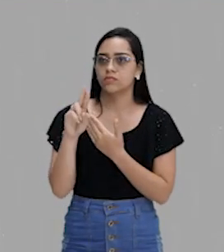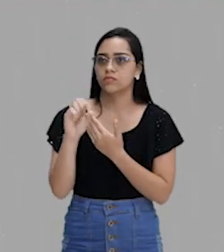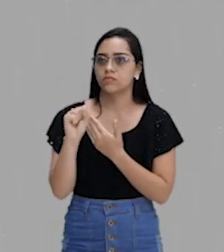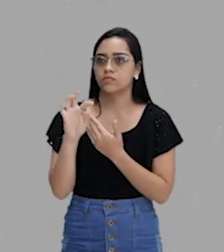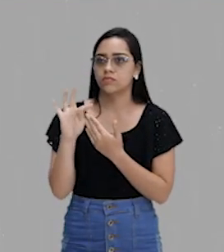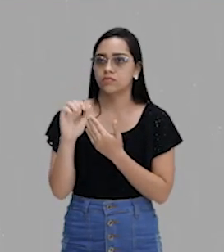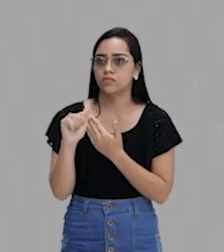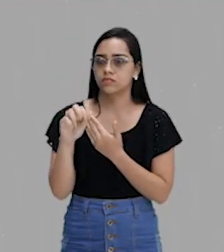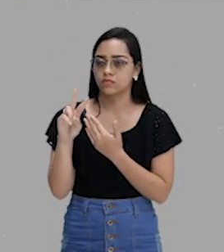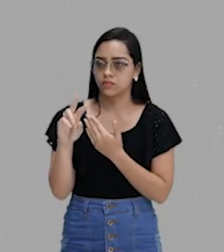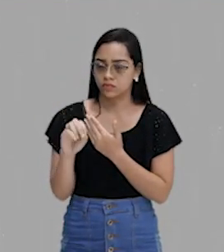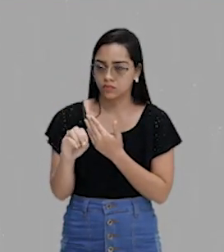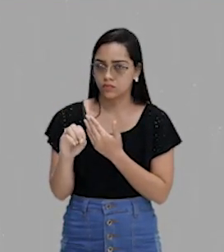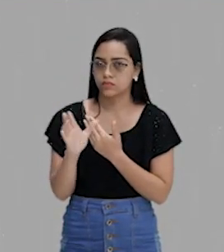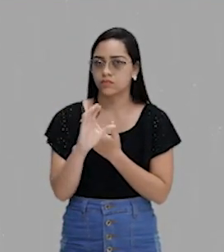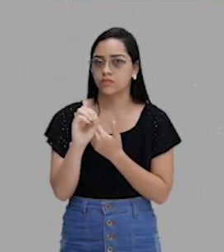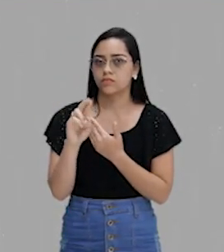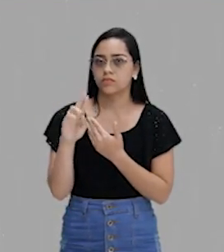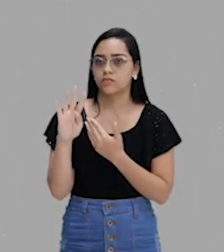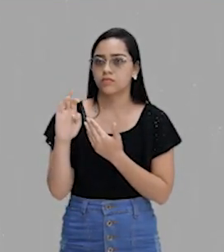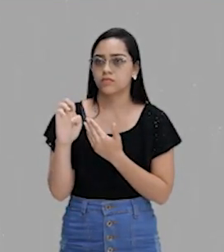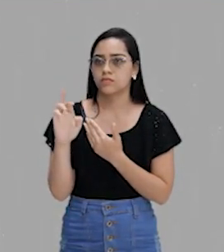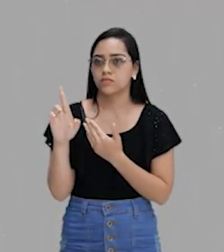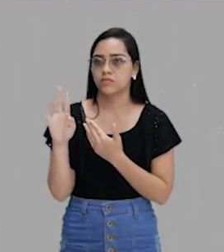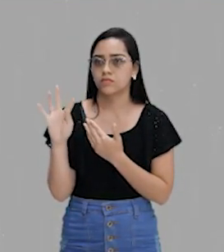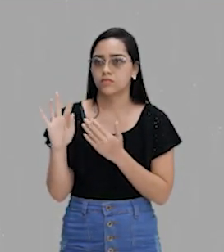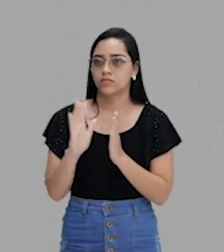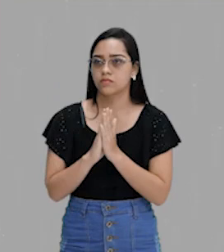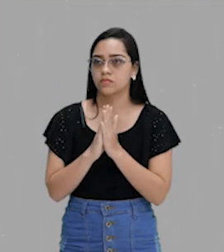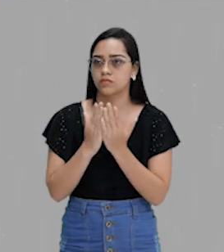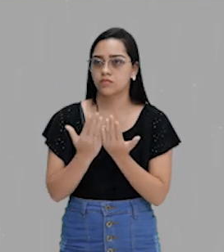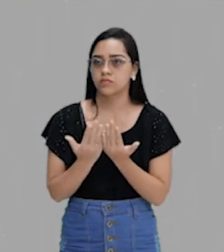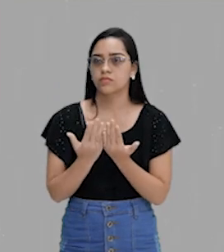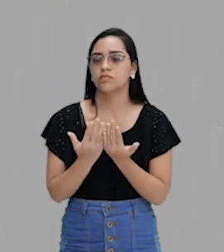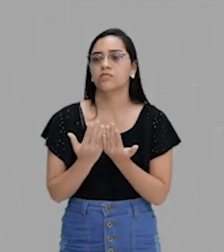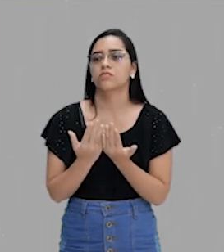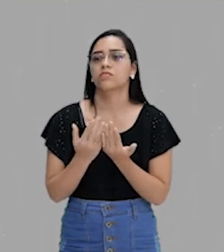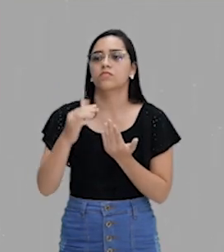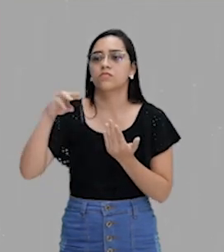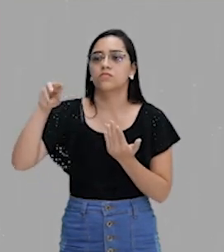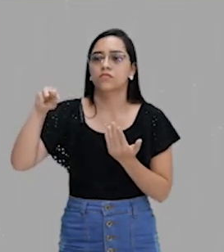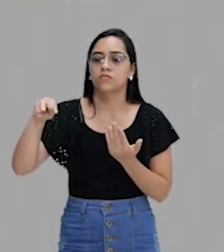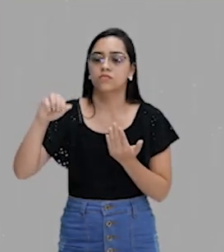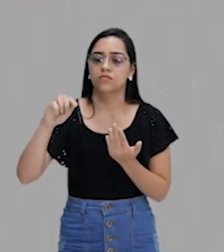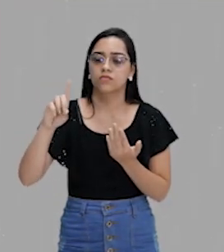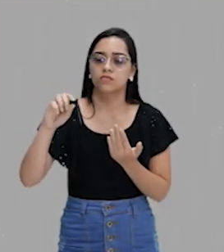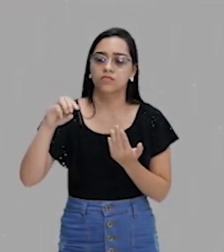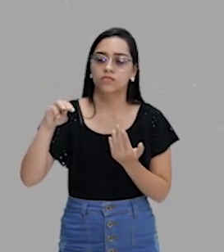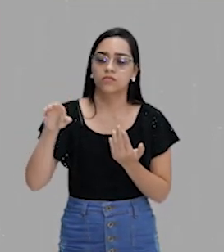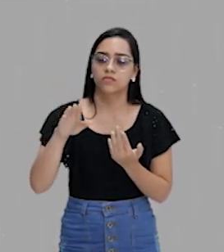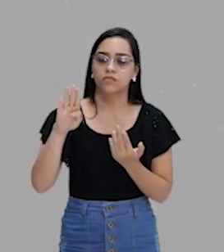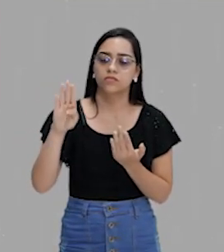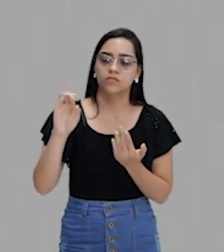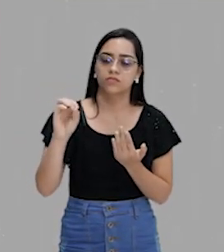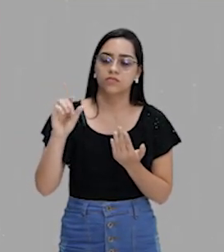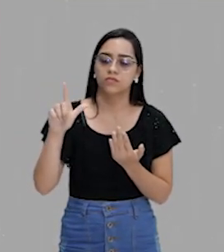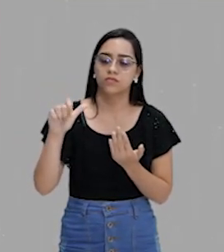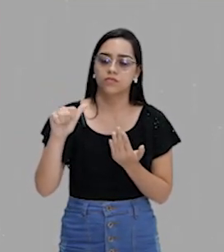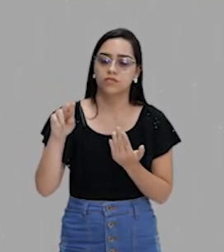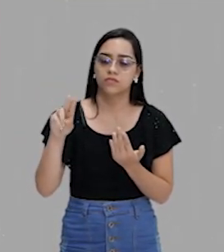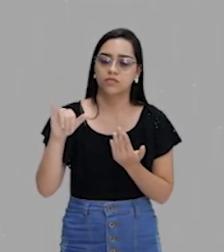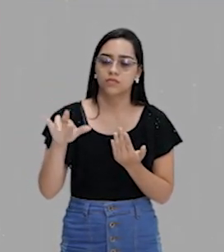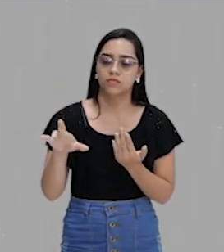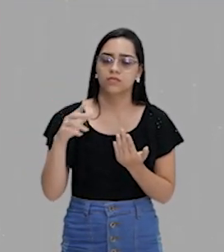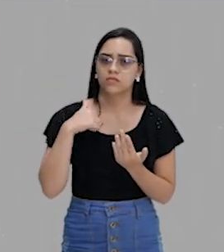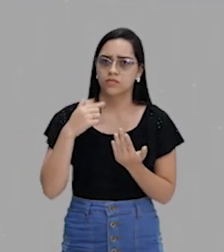Gustave Colbert, do livro, da obra Madame Bovary, pois é, ela